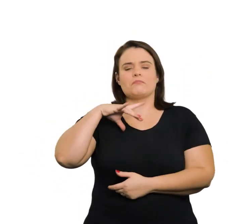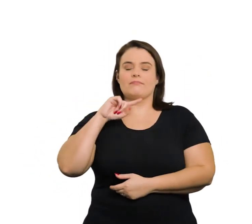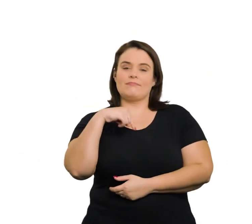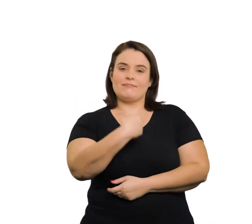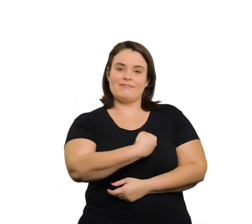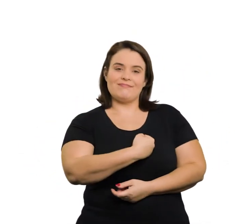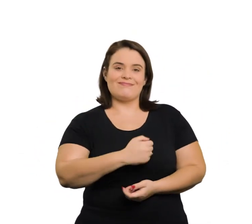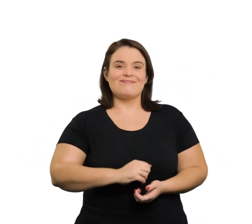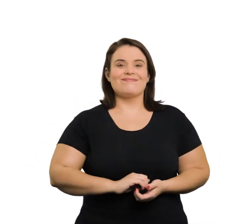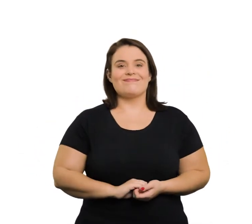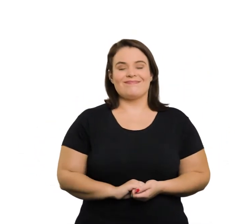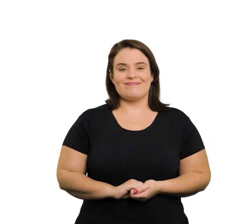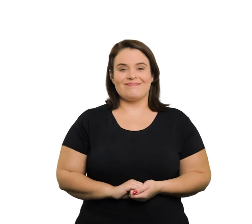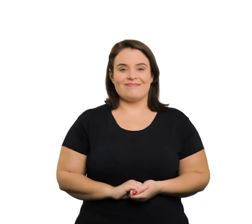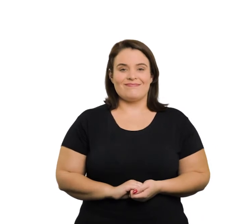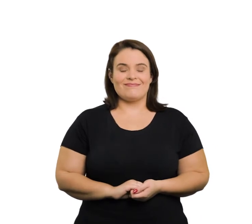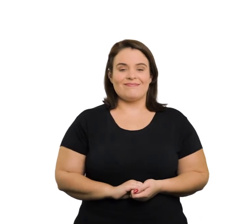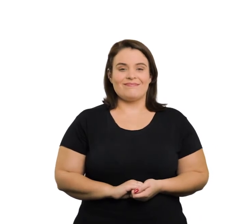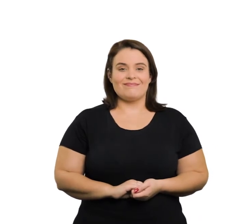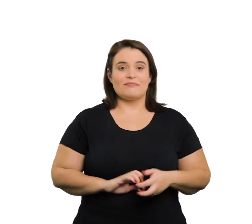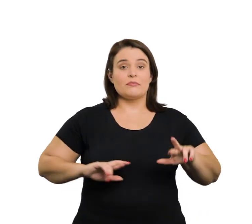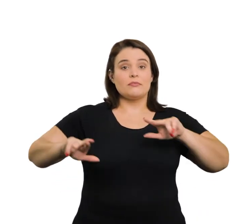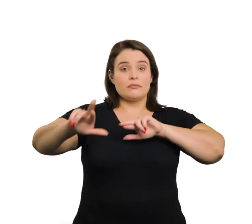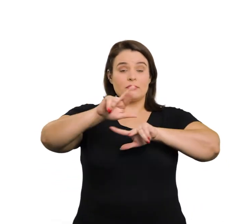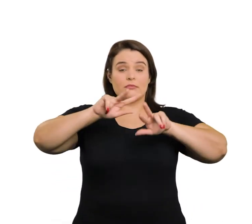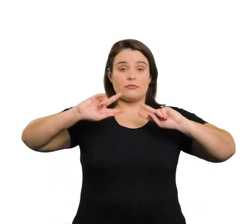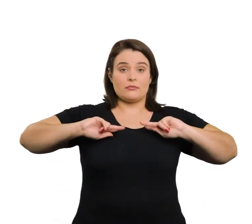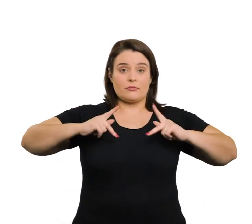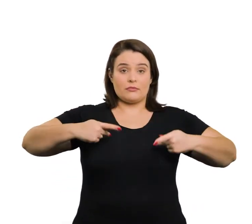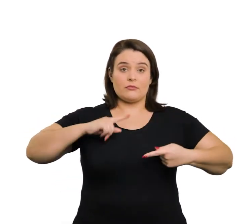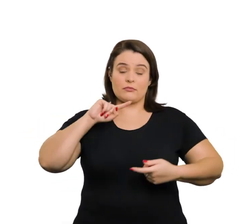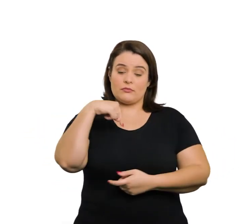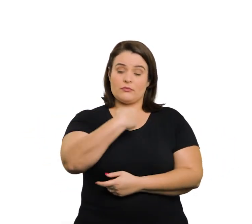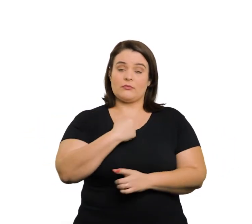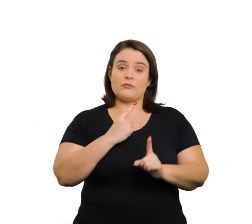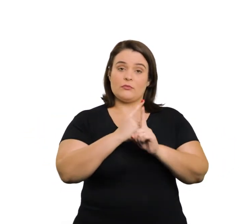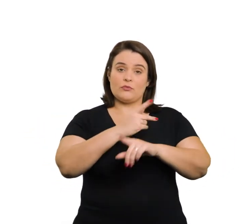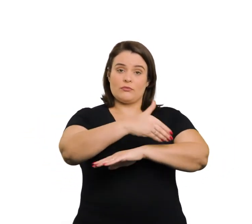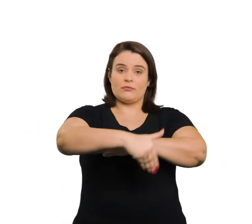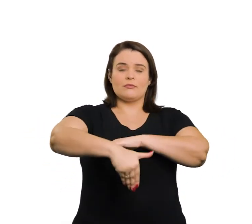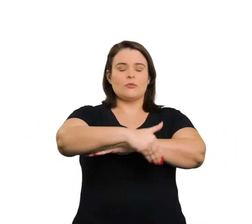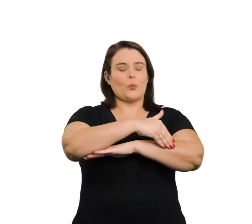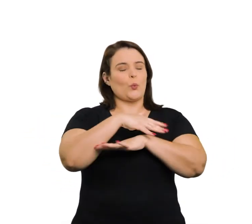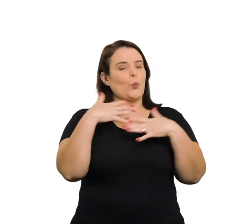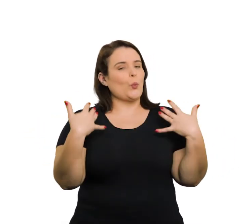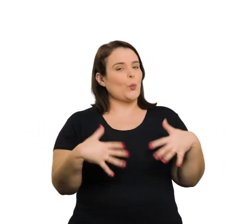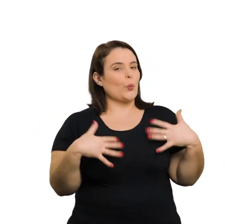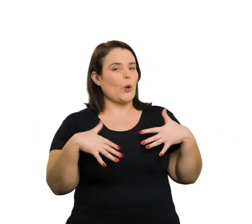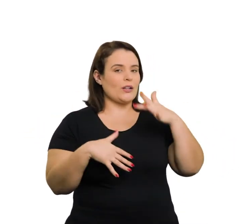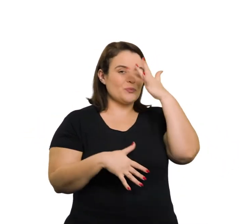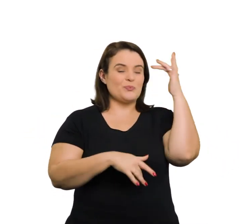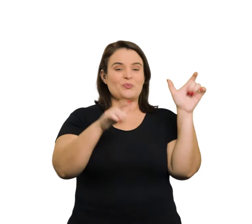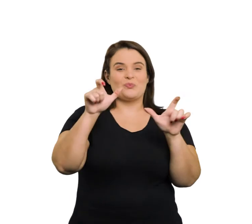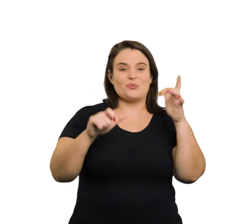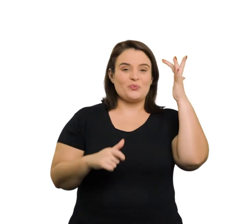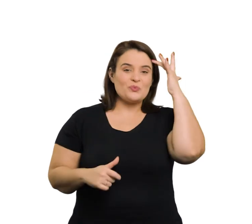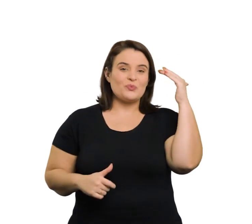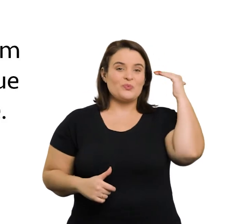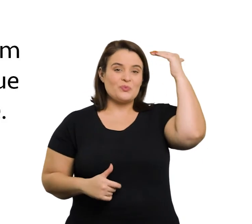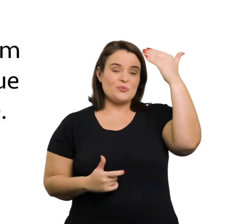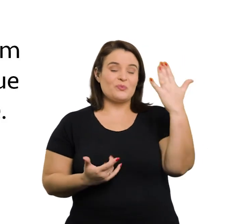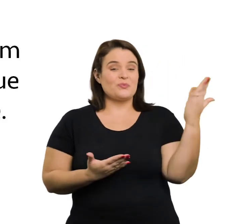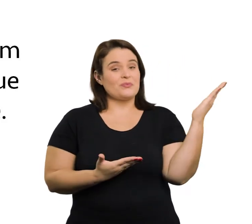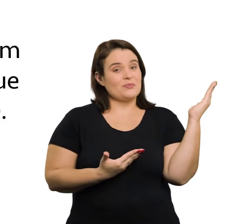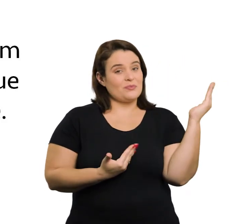pessoas que circulam em nossa cidade? A diversidade humana que encontramos nas ruas de uma cidade é